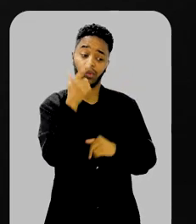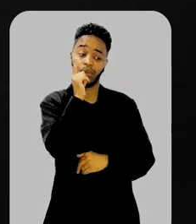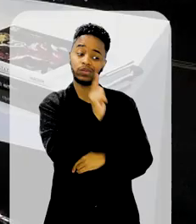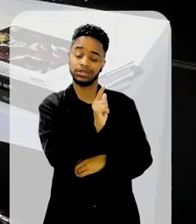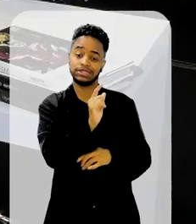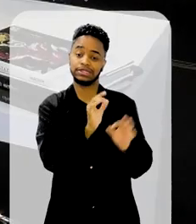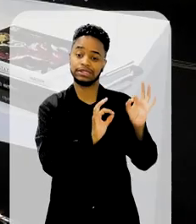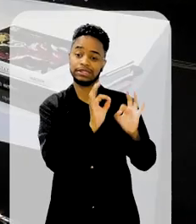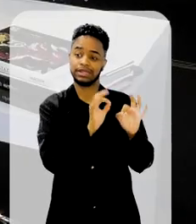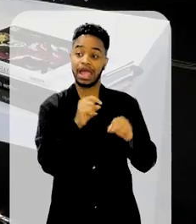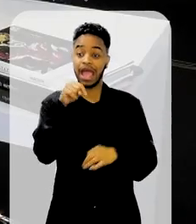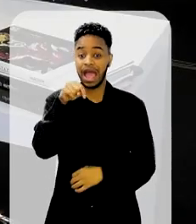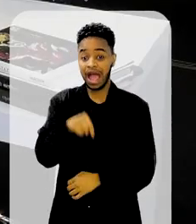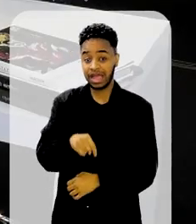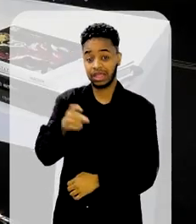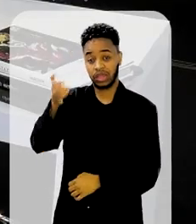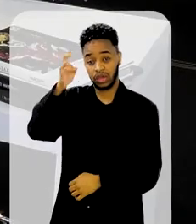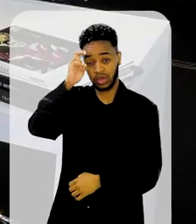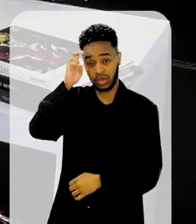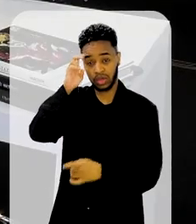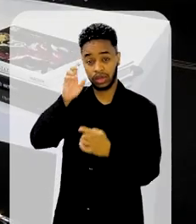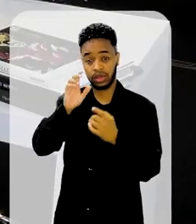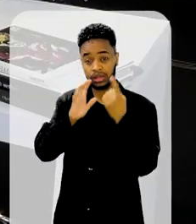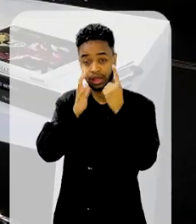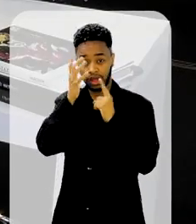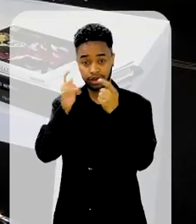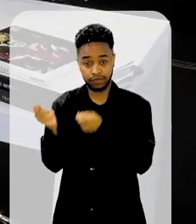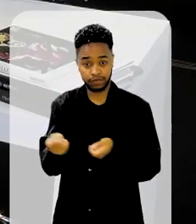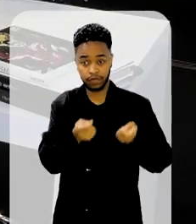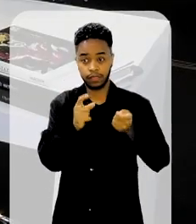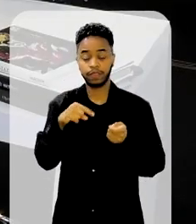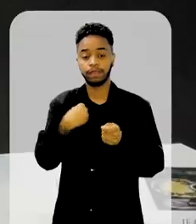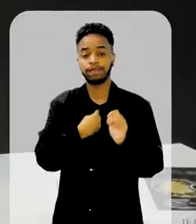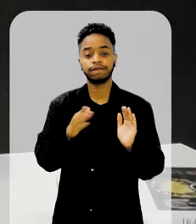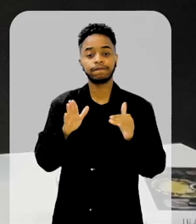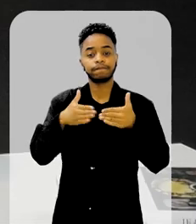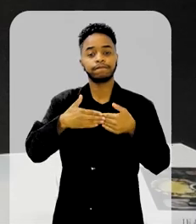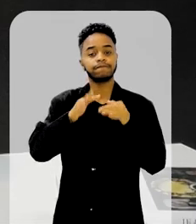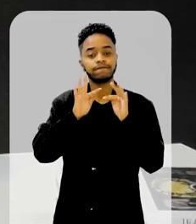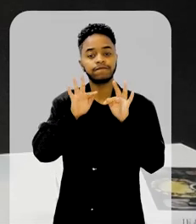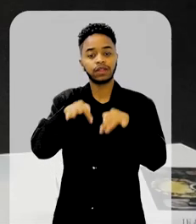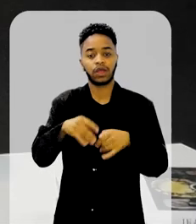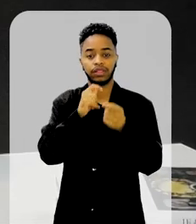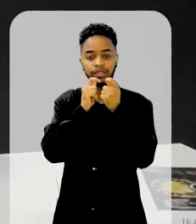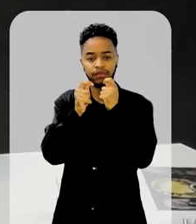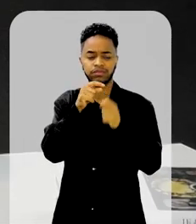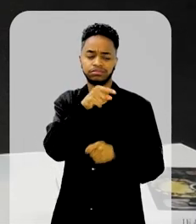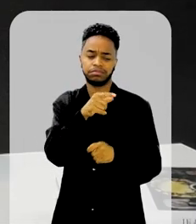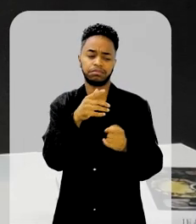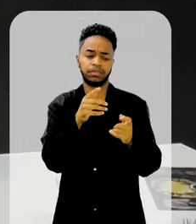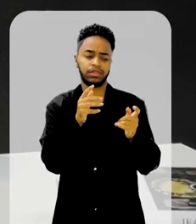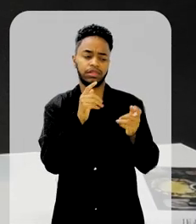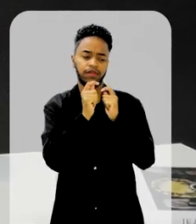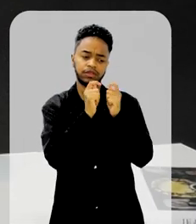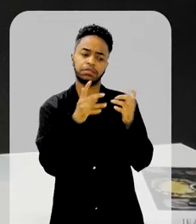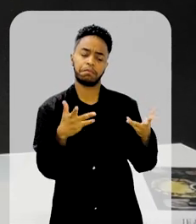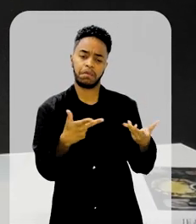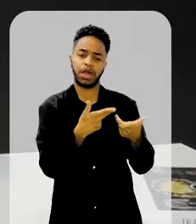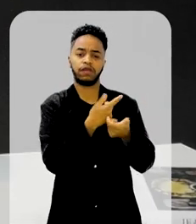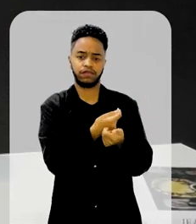equilíbrio nos teus trabalhos aqui no Quintas com Quintais nós sempre fechamos as nossas entrevistas E por sinal a sua